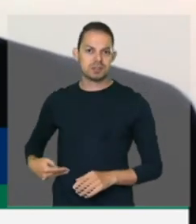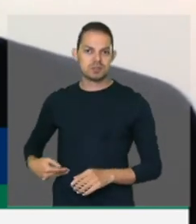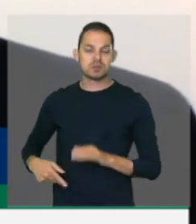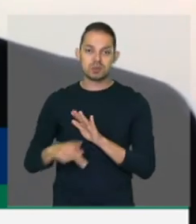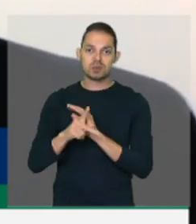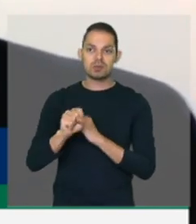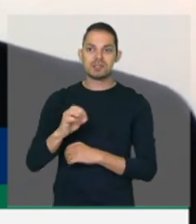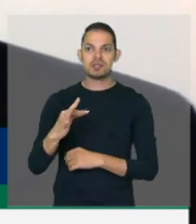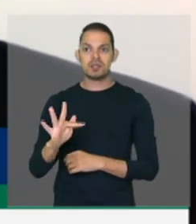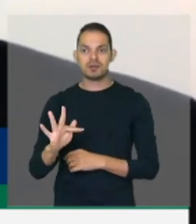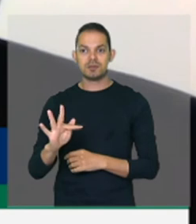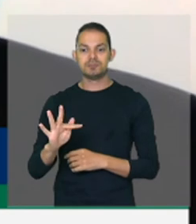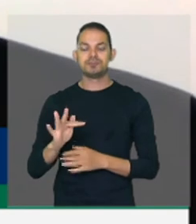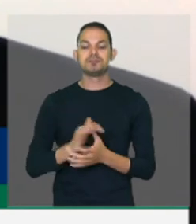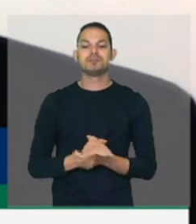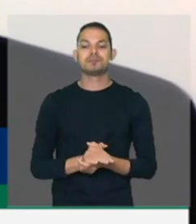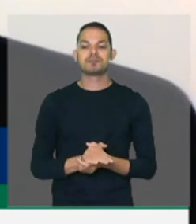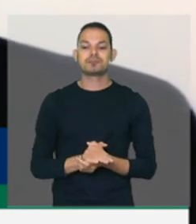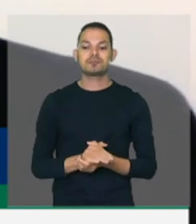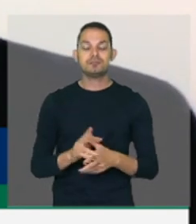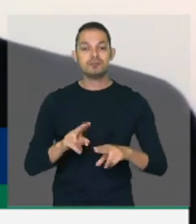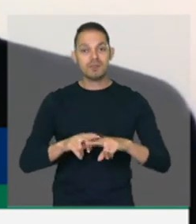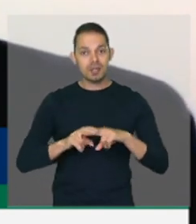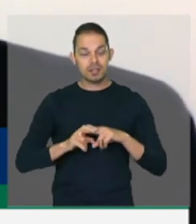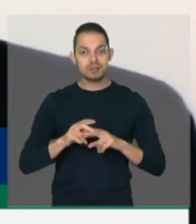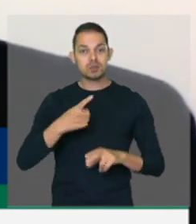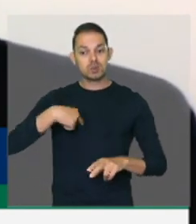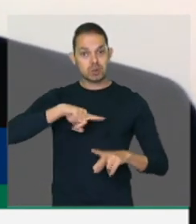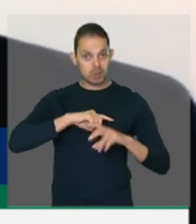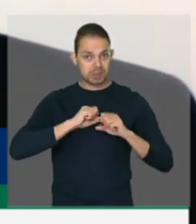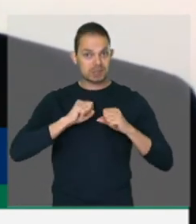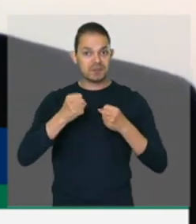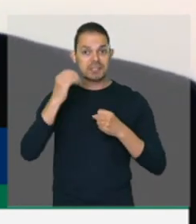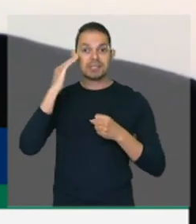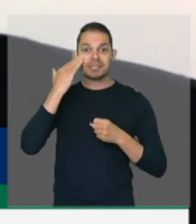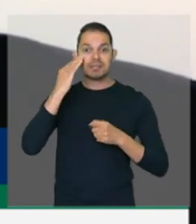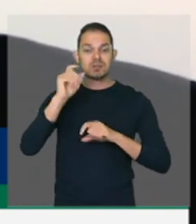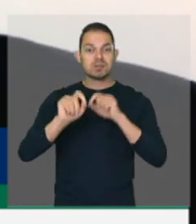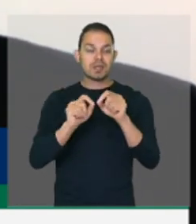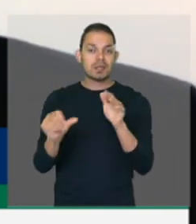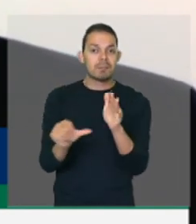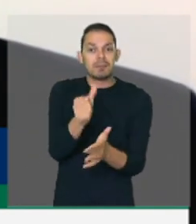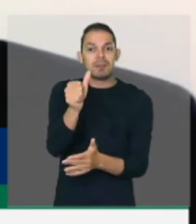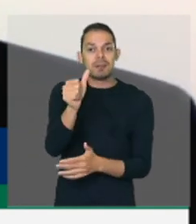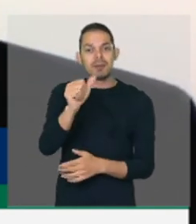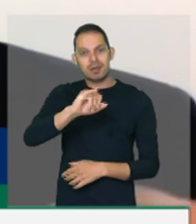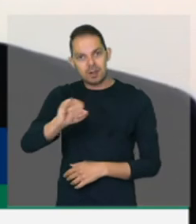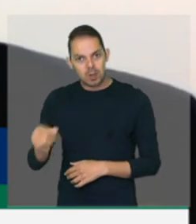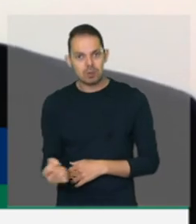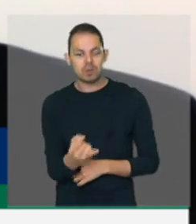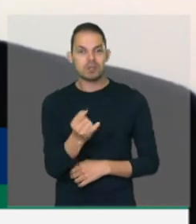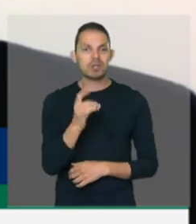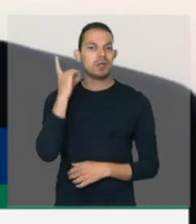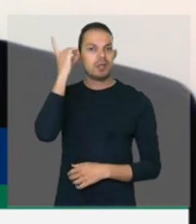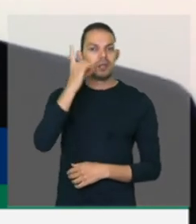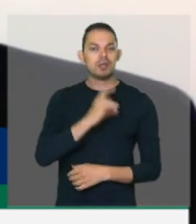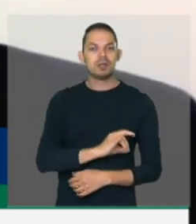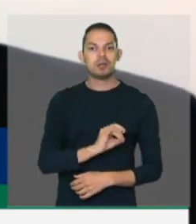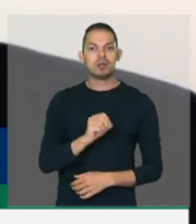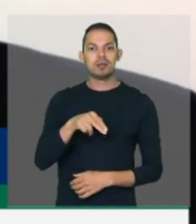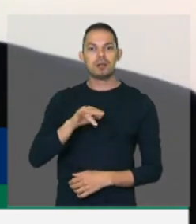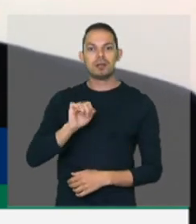Supremo. Dessa forma, a defesa entende que é a primeira oportunidade que o deputado Daniel Silveira tem,